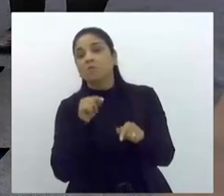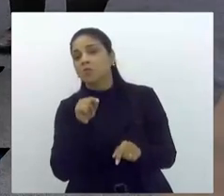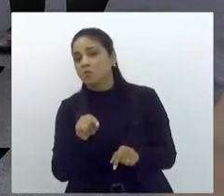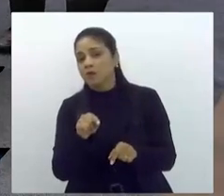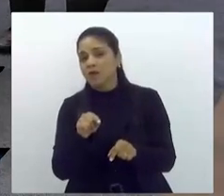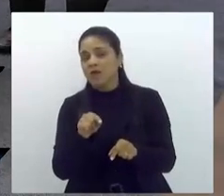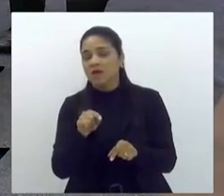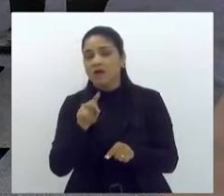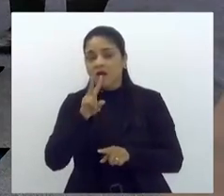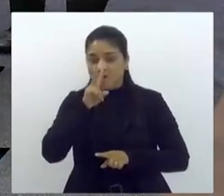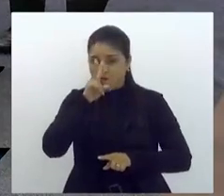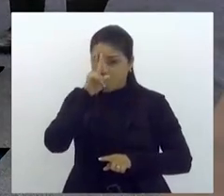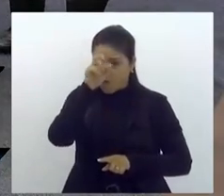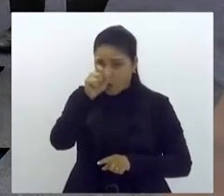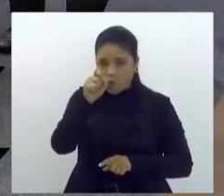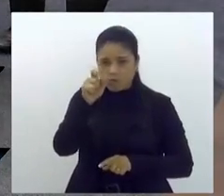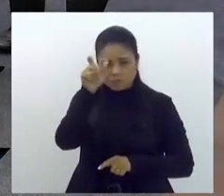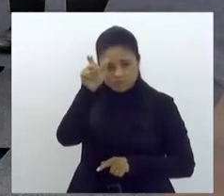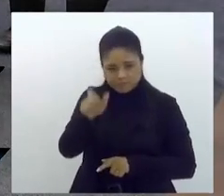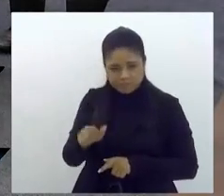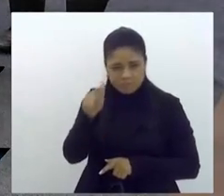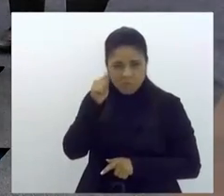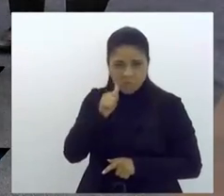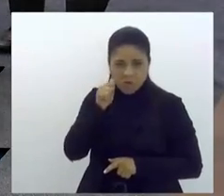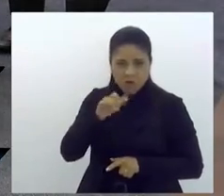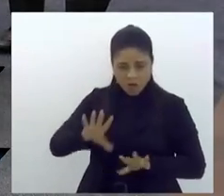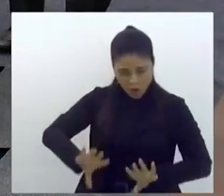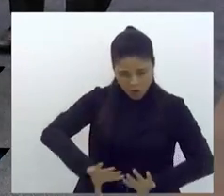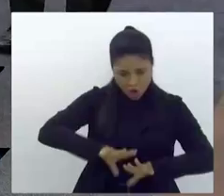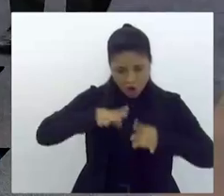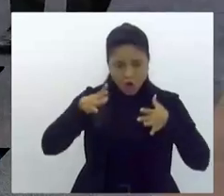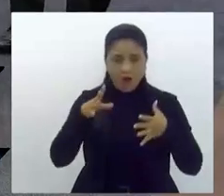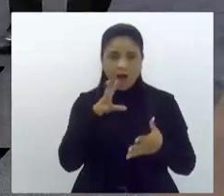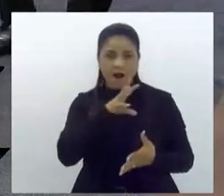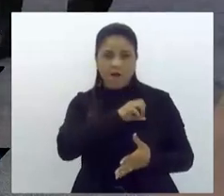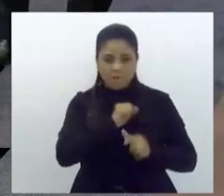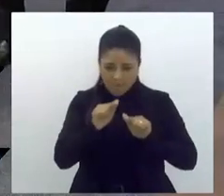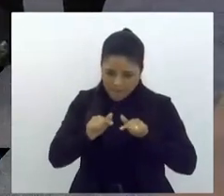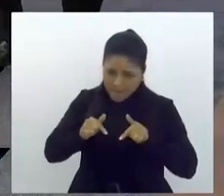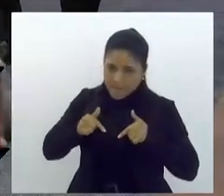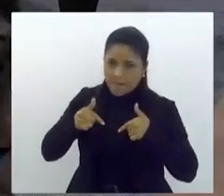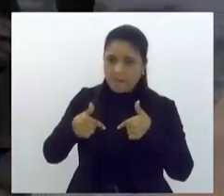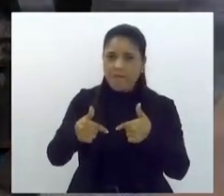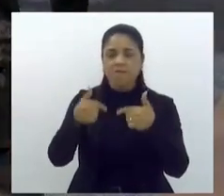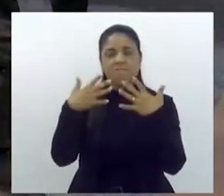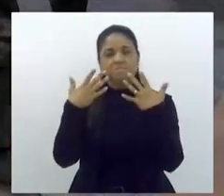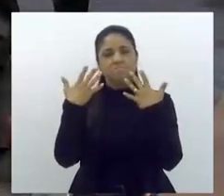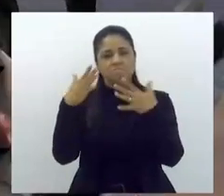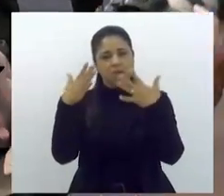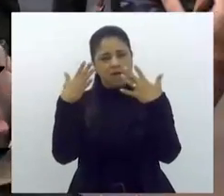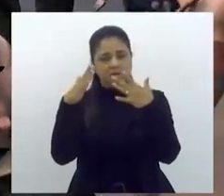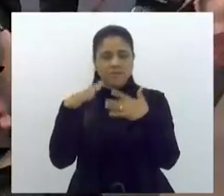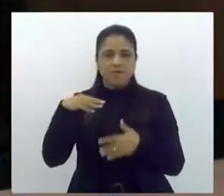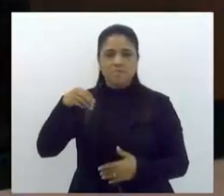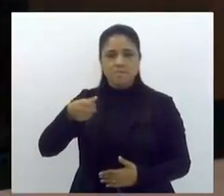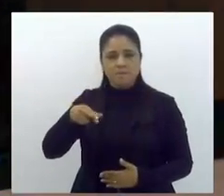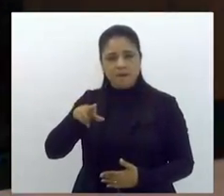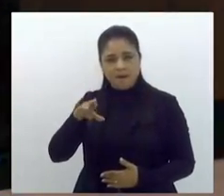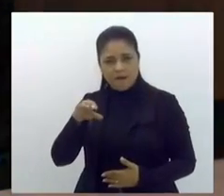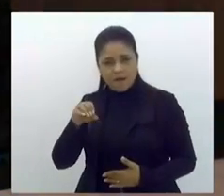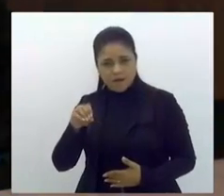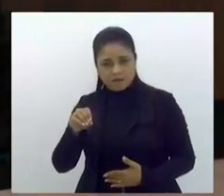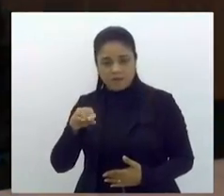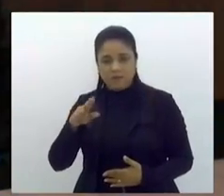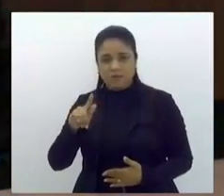que é capaz nos dar coragem amor para seguir em frente então Parabéns deputado Márcio Gualberto e